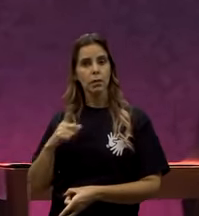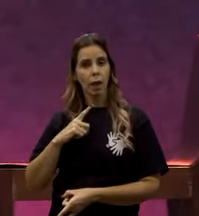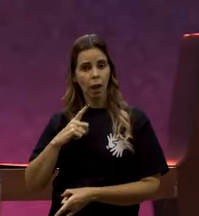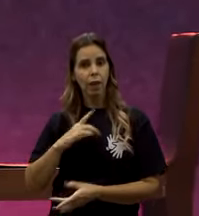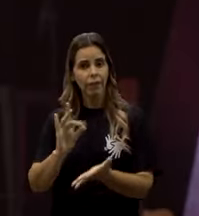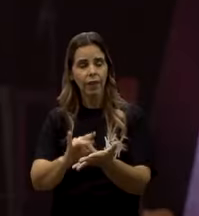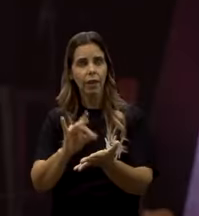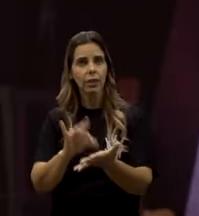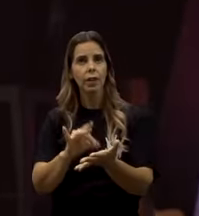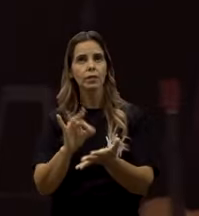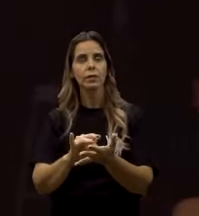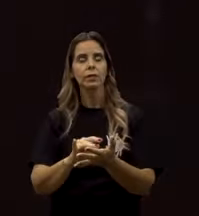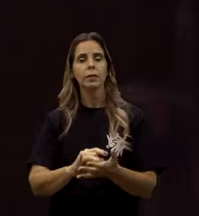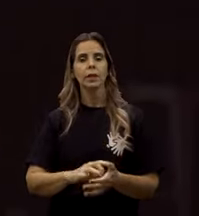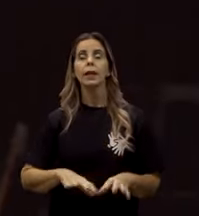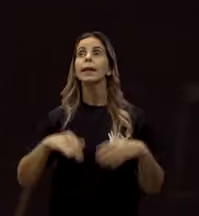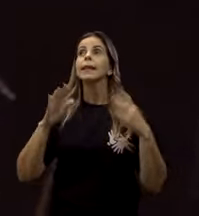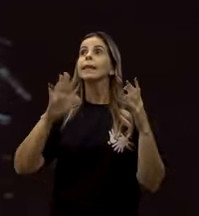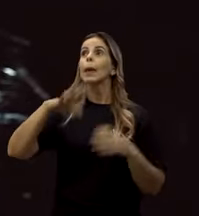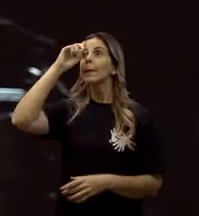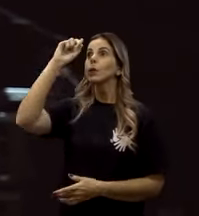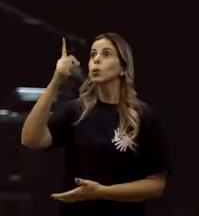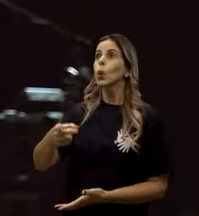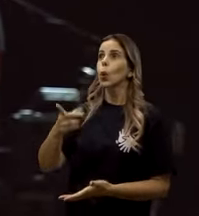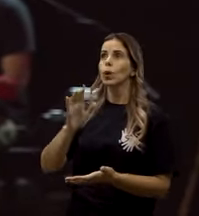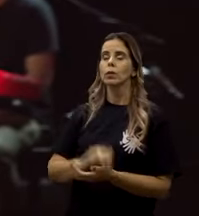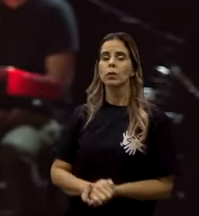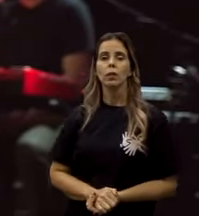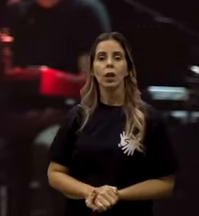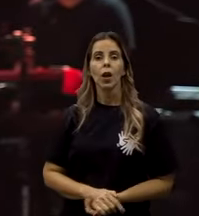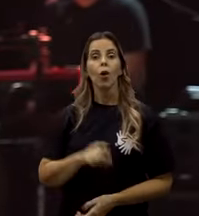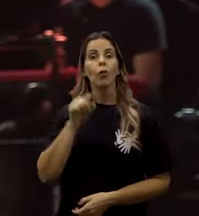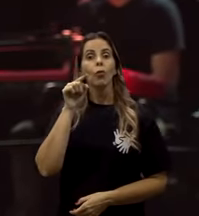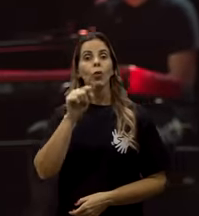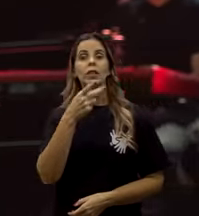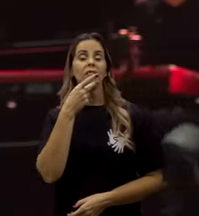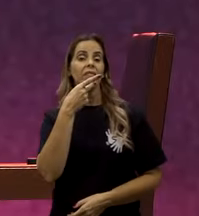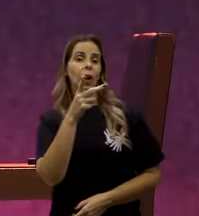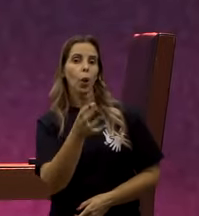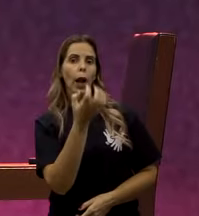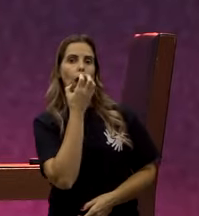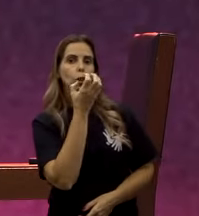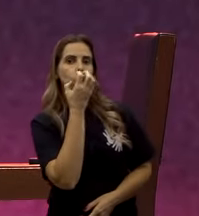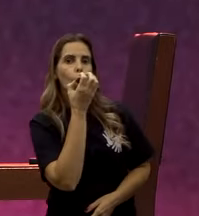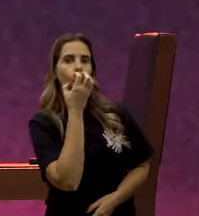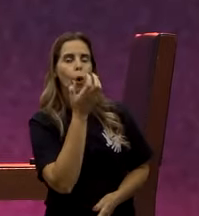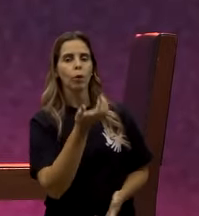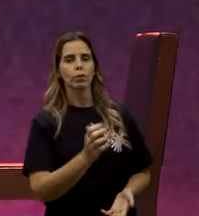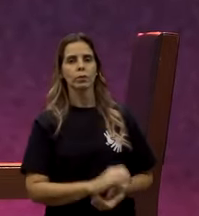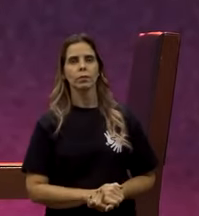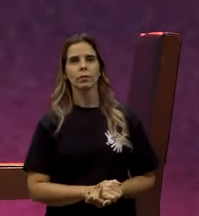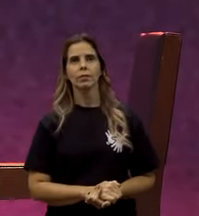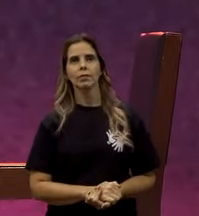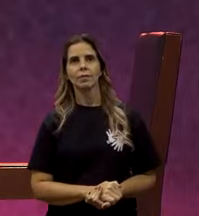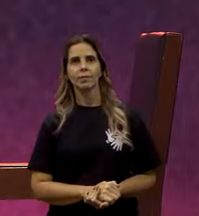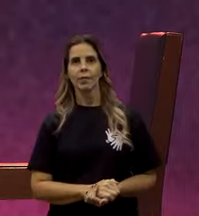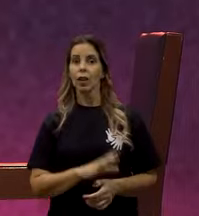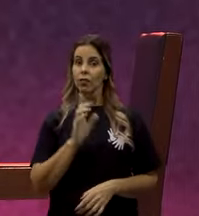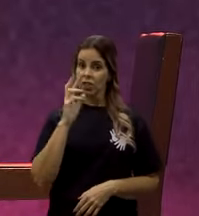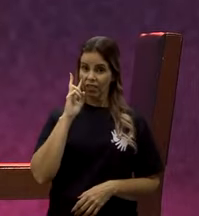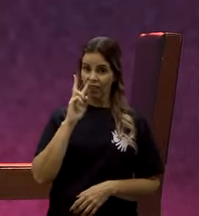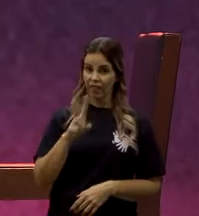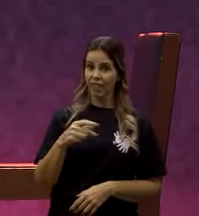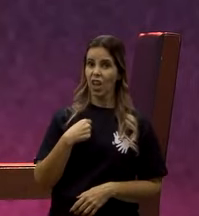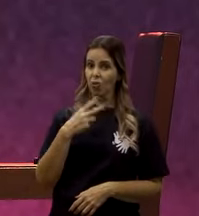Fabrício Quem mandou você falou para alguém cachorro qu acabar esse culto você vai ver eu vou te